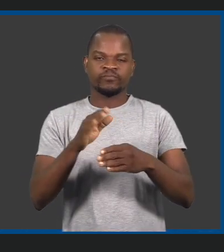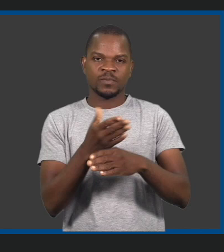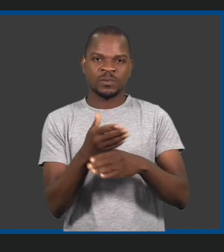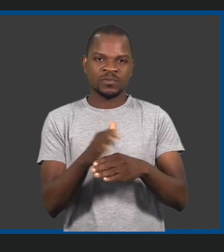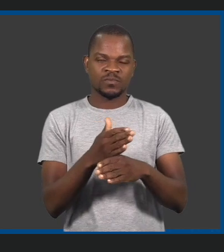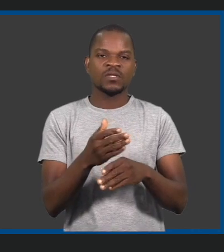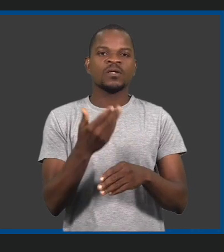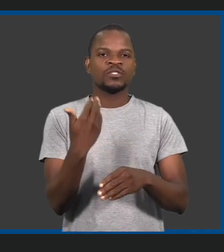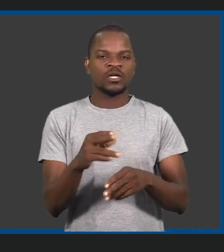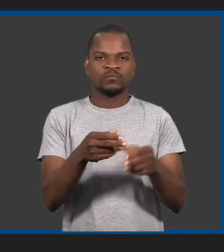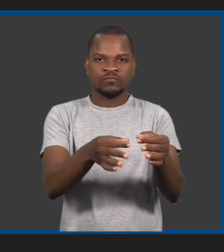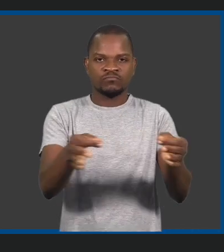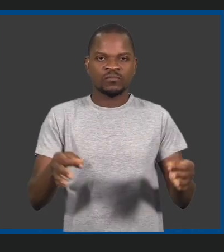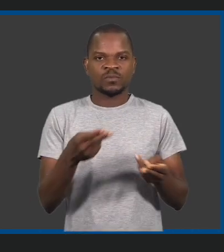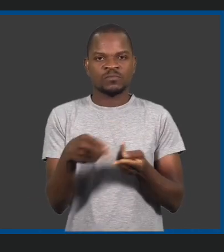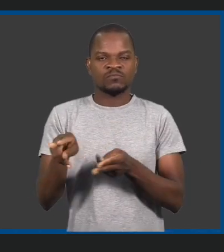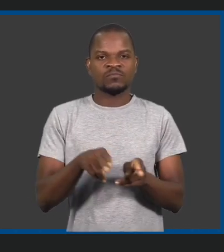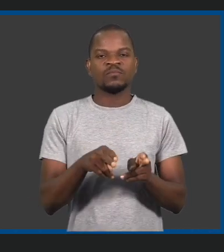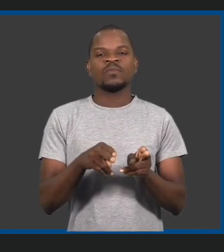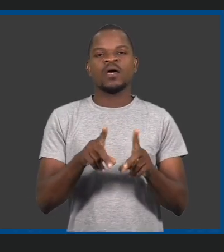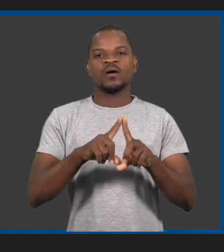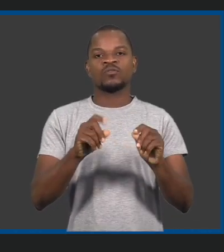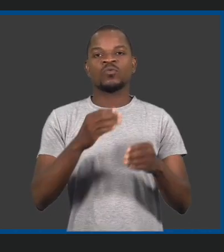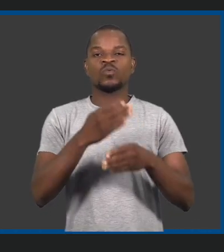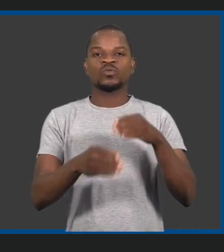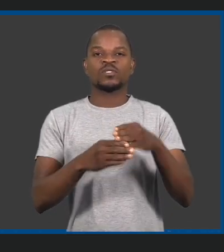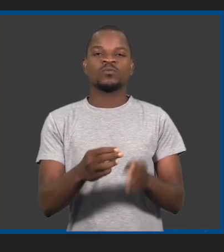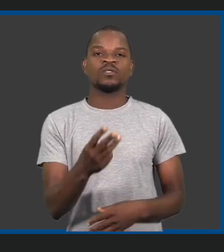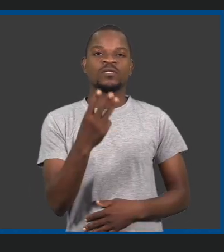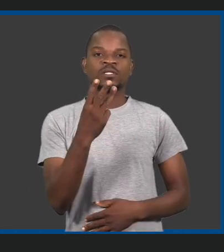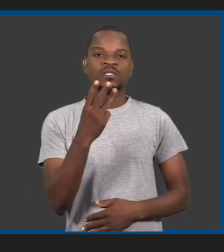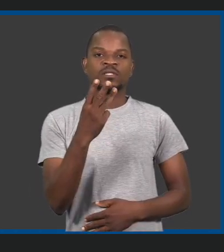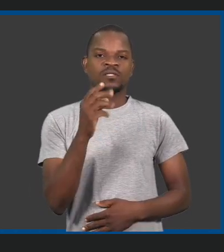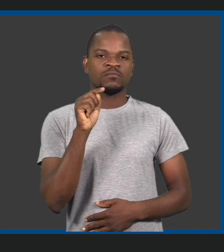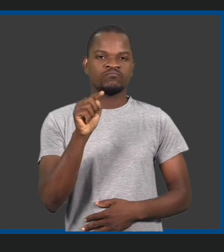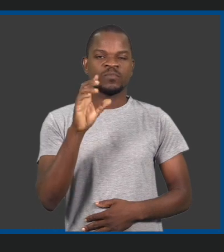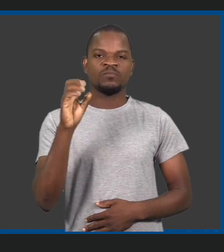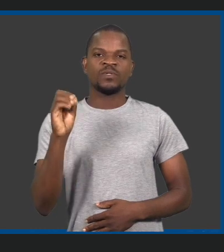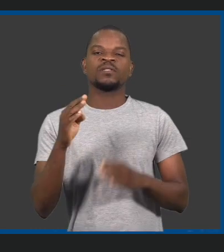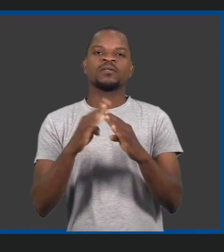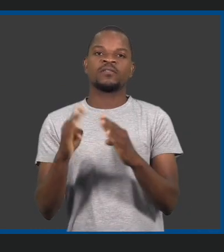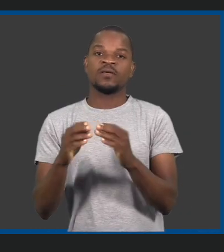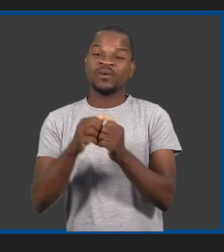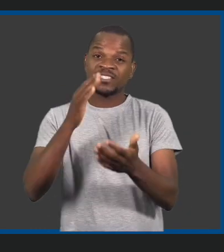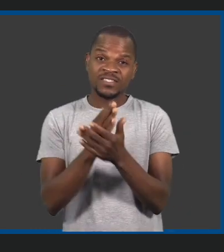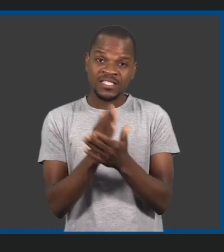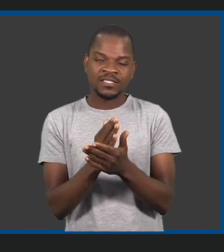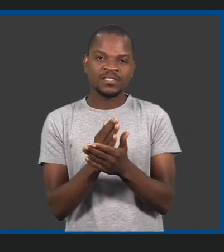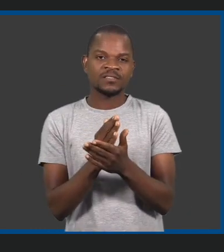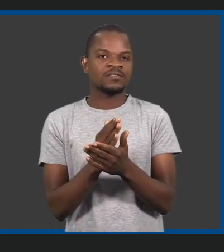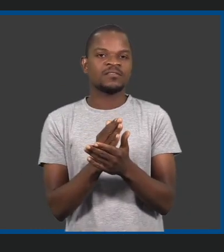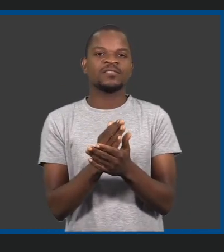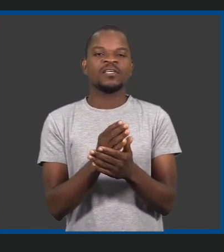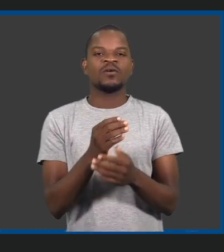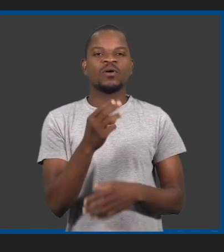para a construção das 3 mil casas. Mas falo das 3 mil casas, mas na verdade não são 3 mil casas. São 3 mil